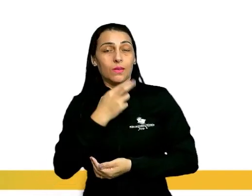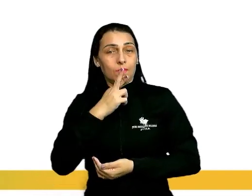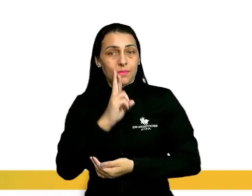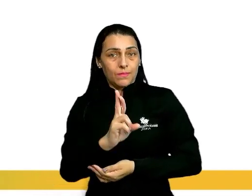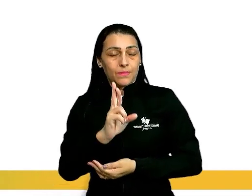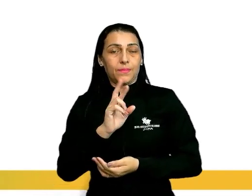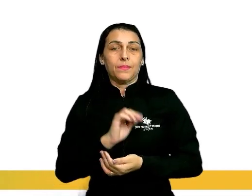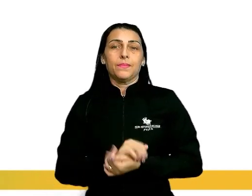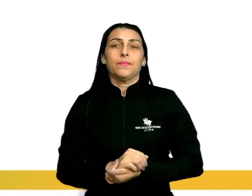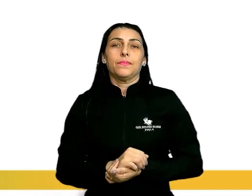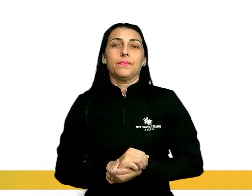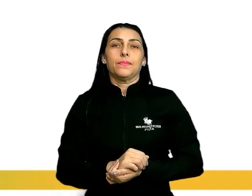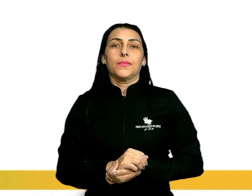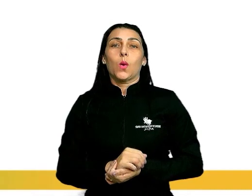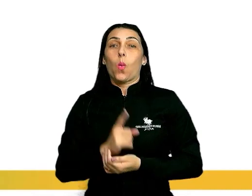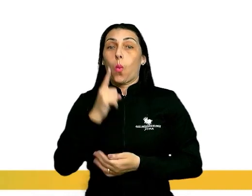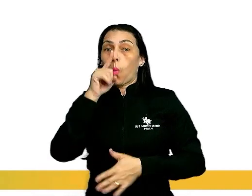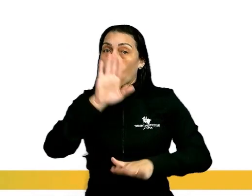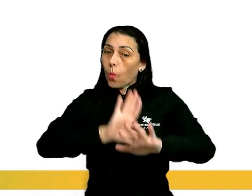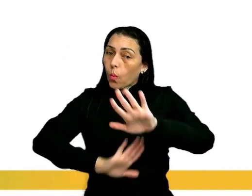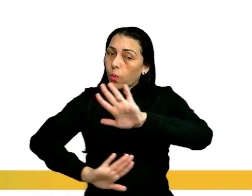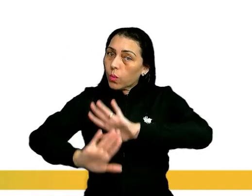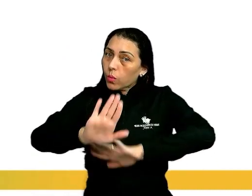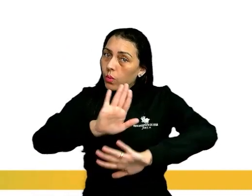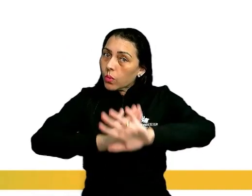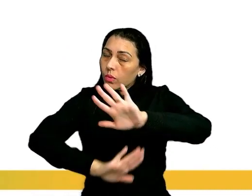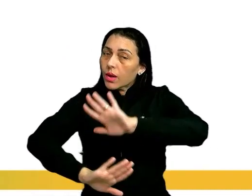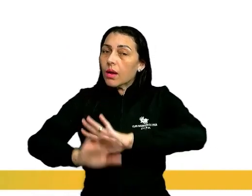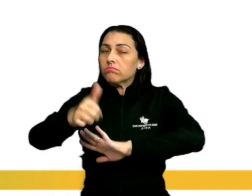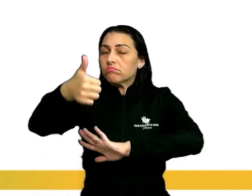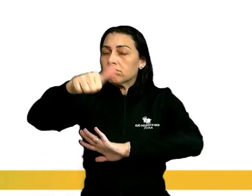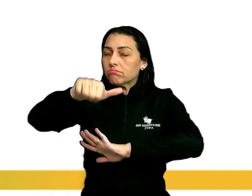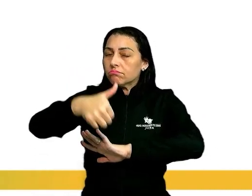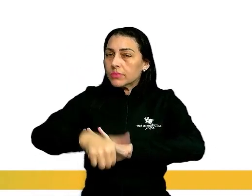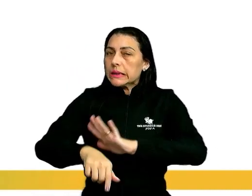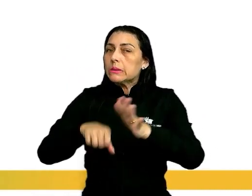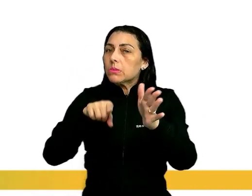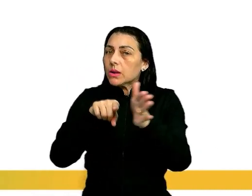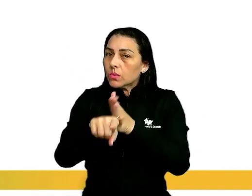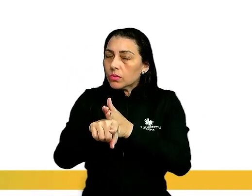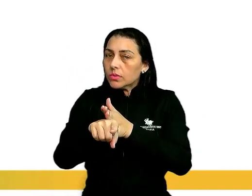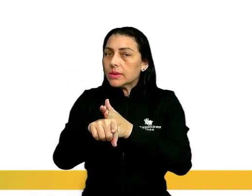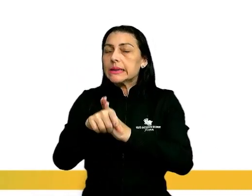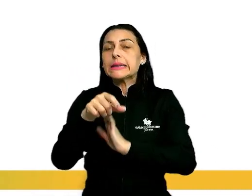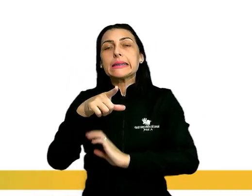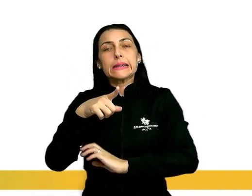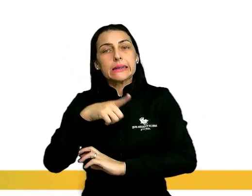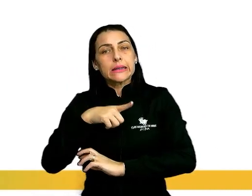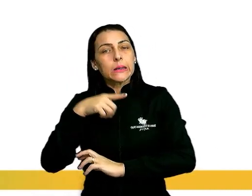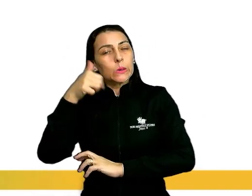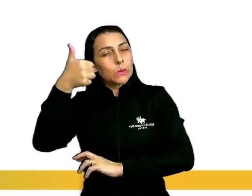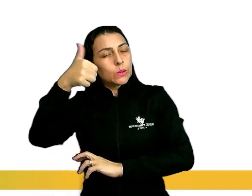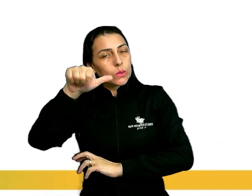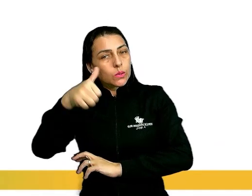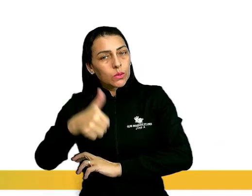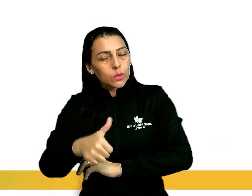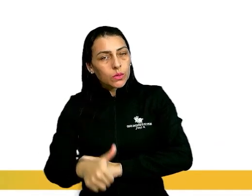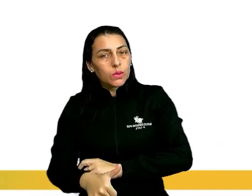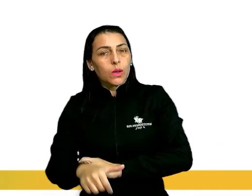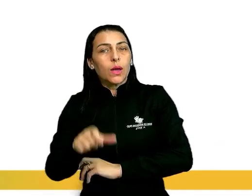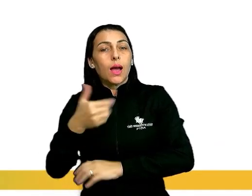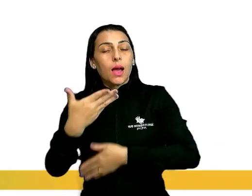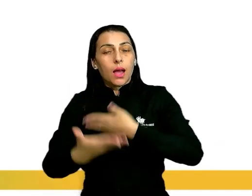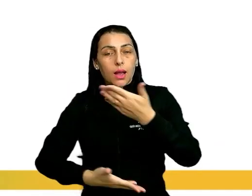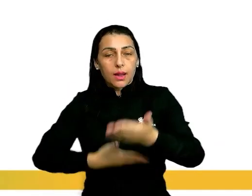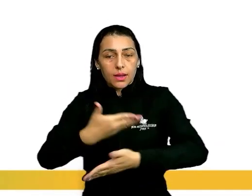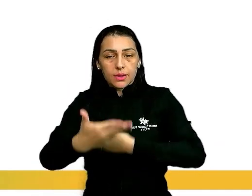resposta então muito cuidado quando você for analisar esse tipo de questão você tem que analisar ali Justamente a